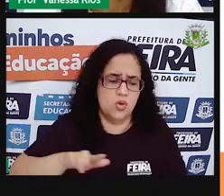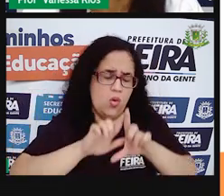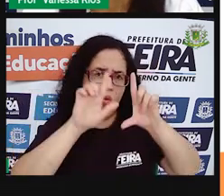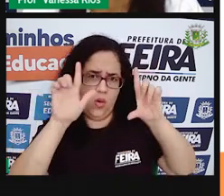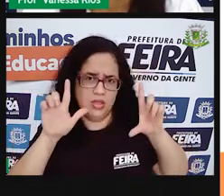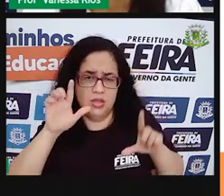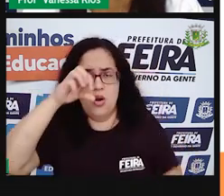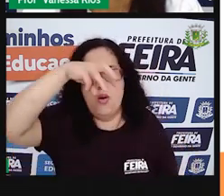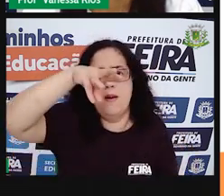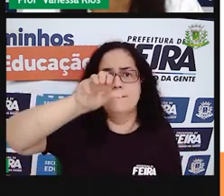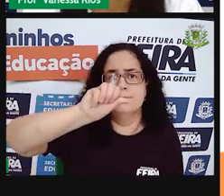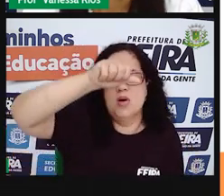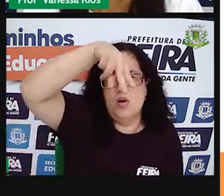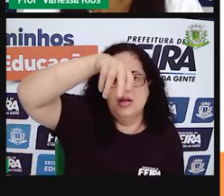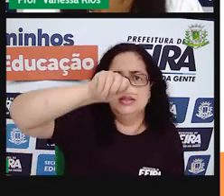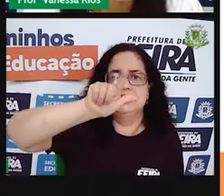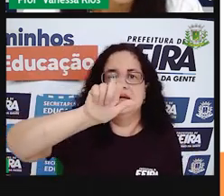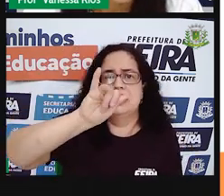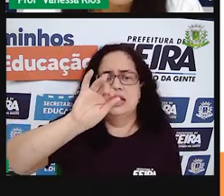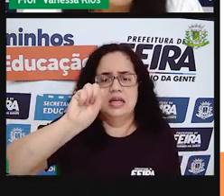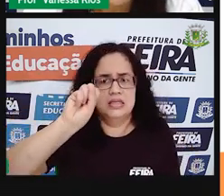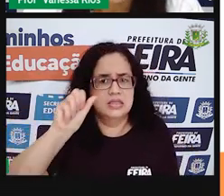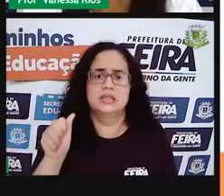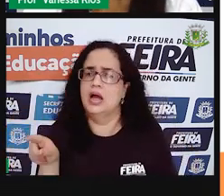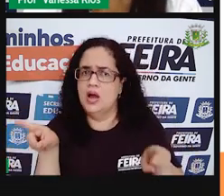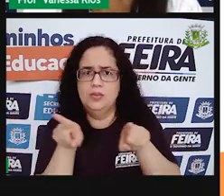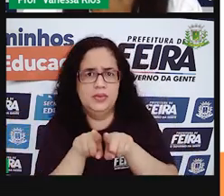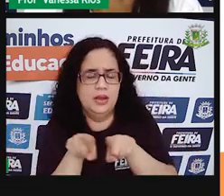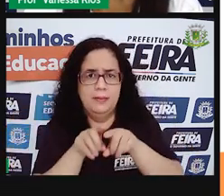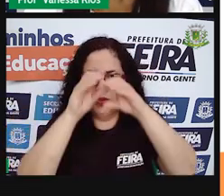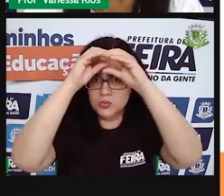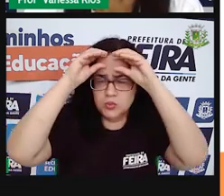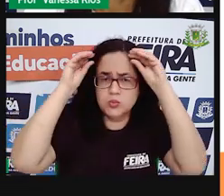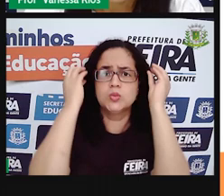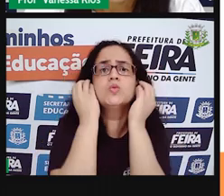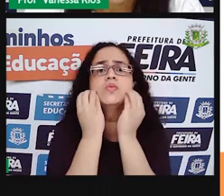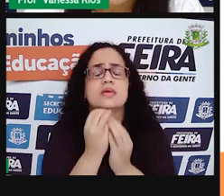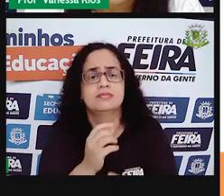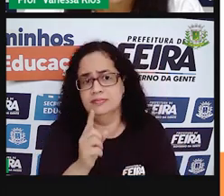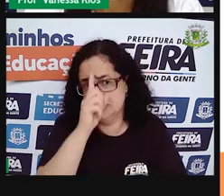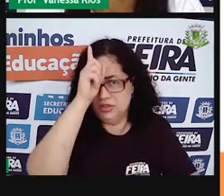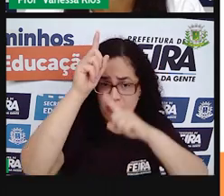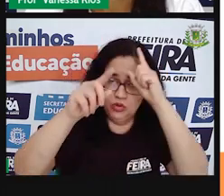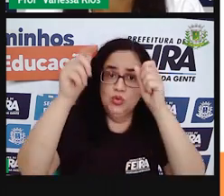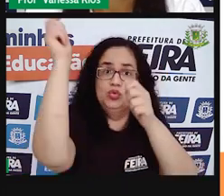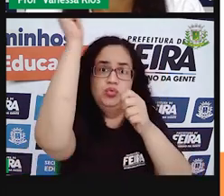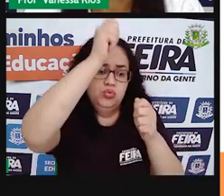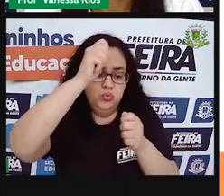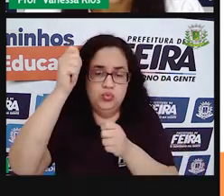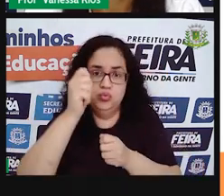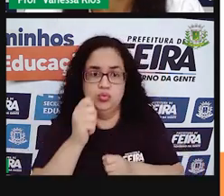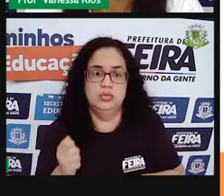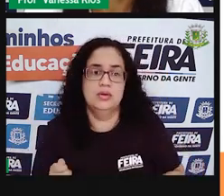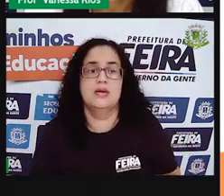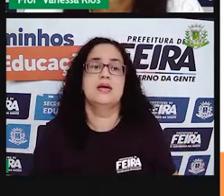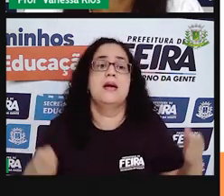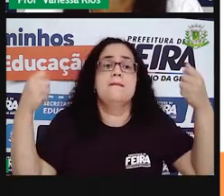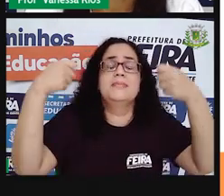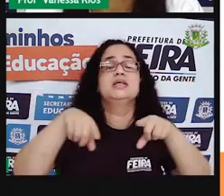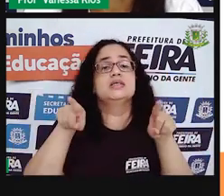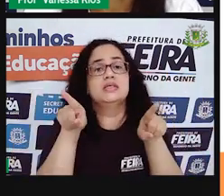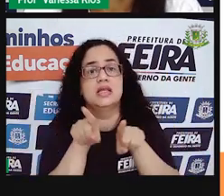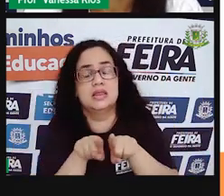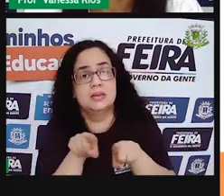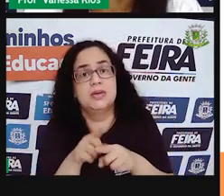estudioso que inventou várias coisas, inclusive o paraquedas, né? E para isso ele precisou